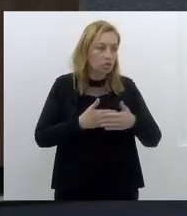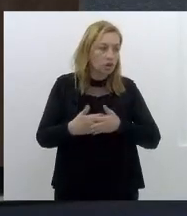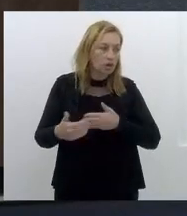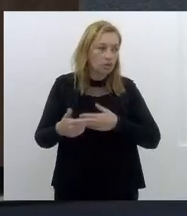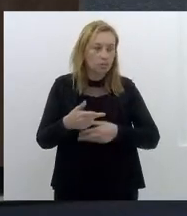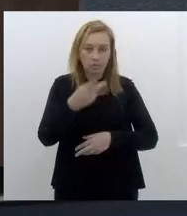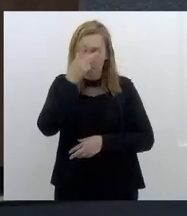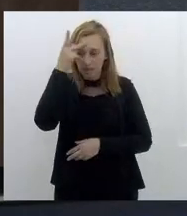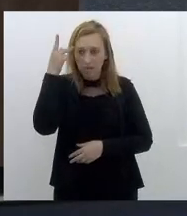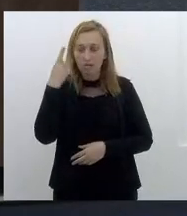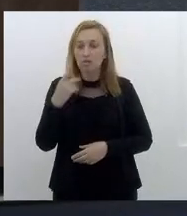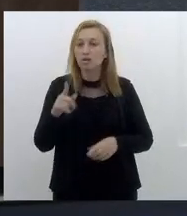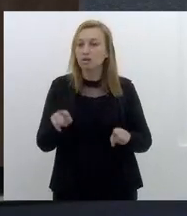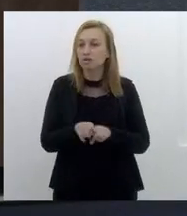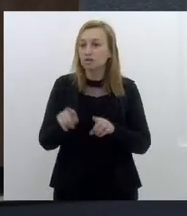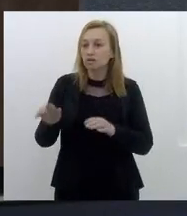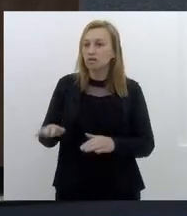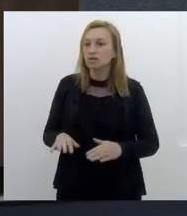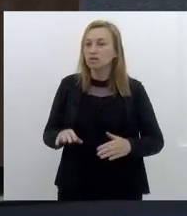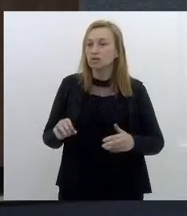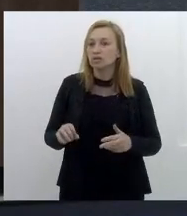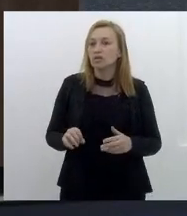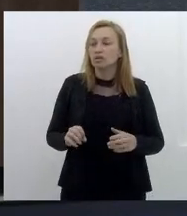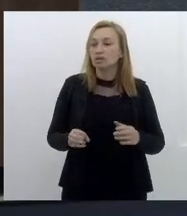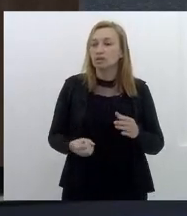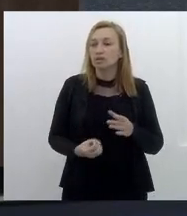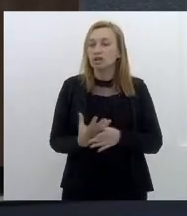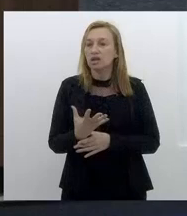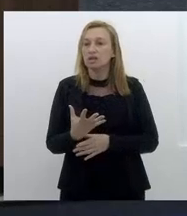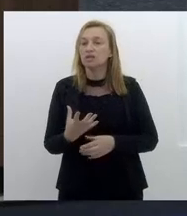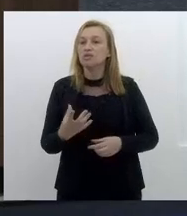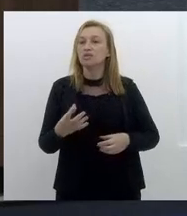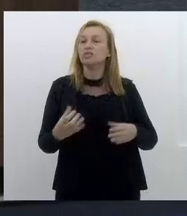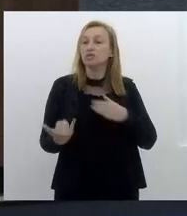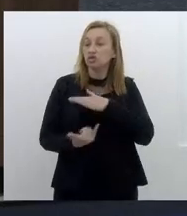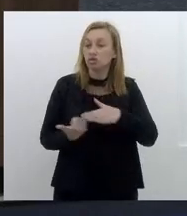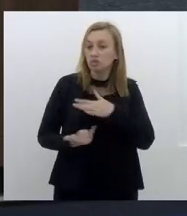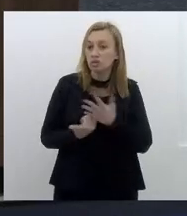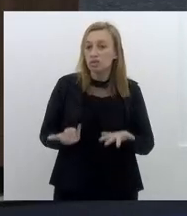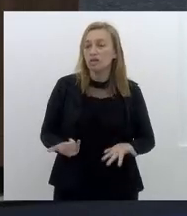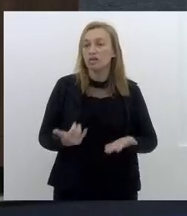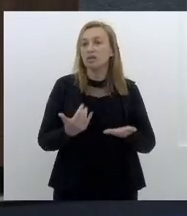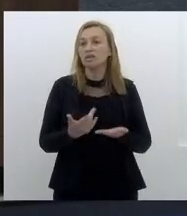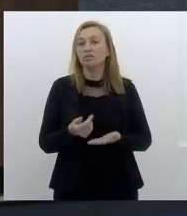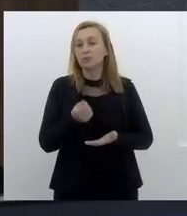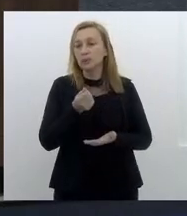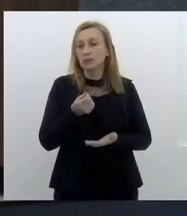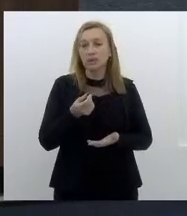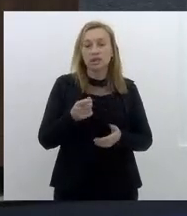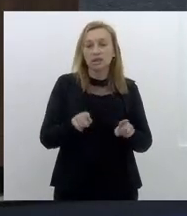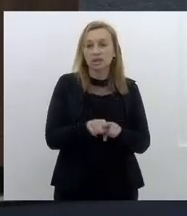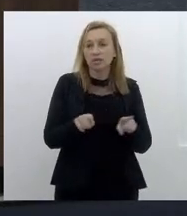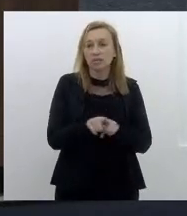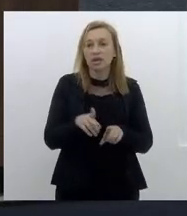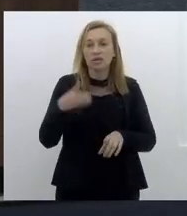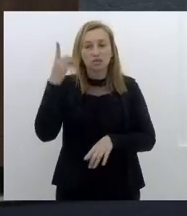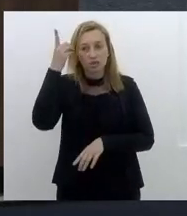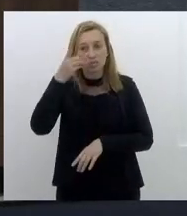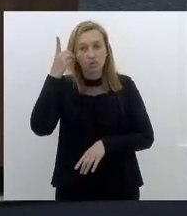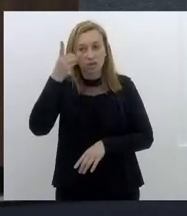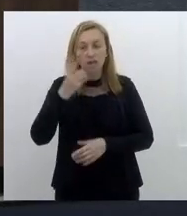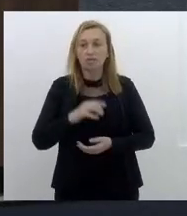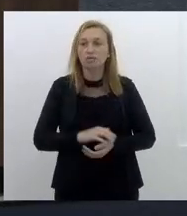seja nem as autoridades constituídas nem as instituições nem o Parlamento nem